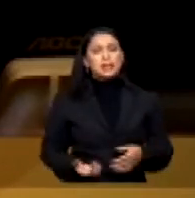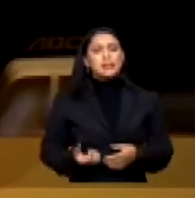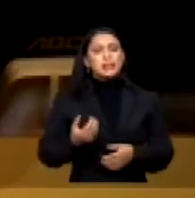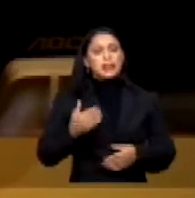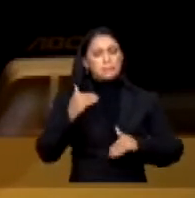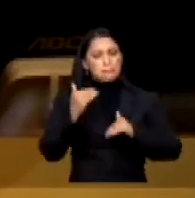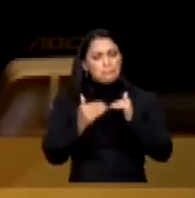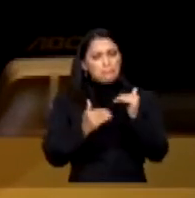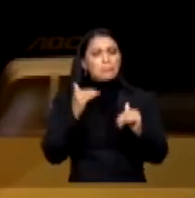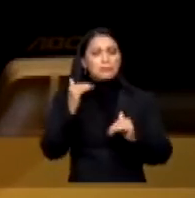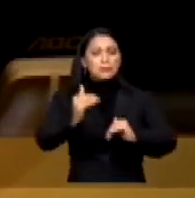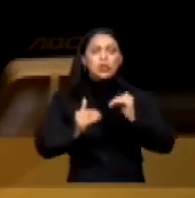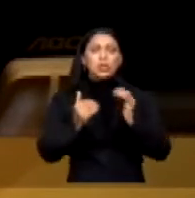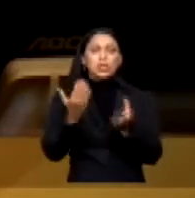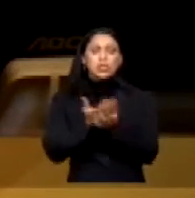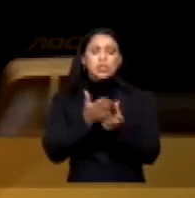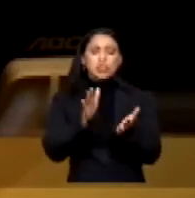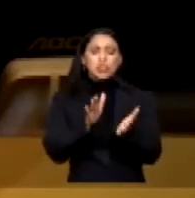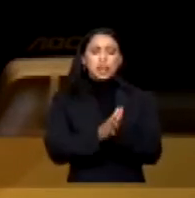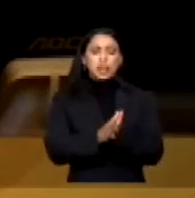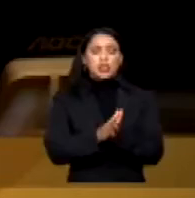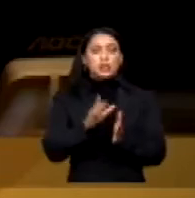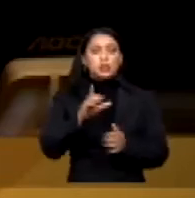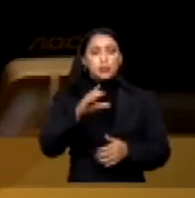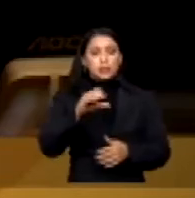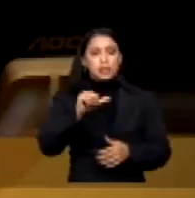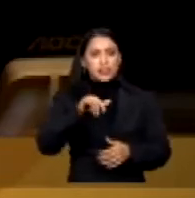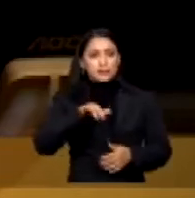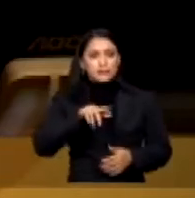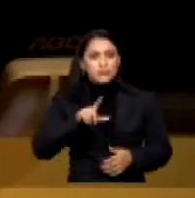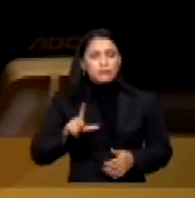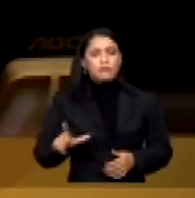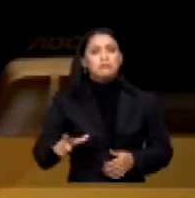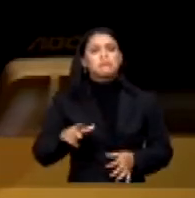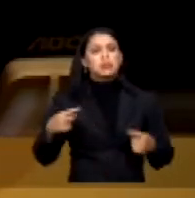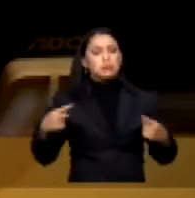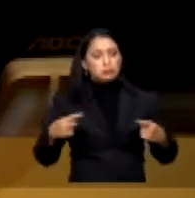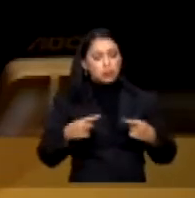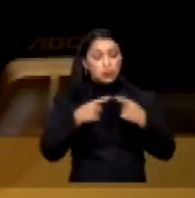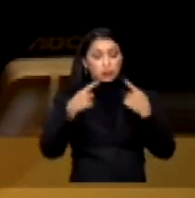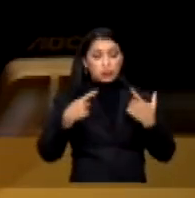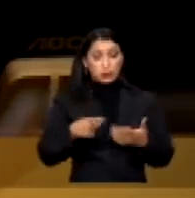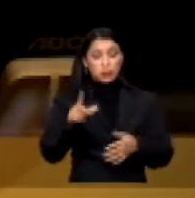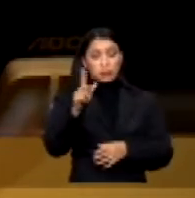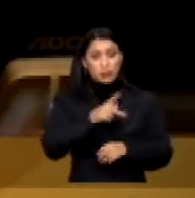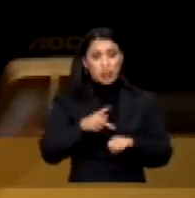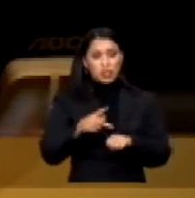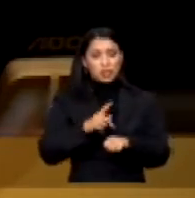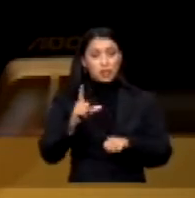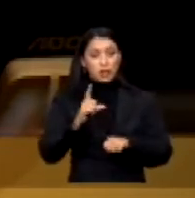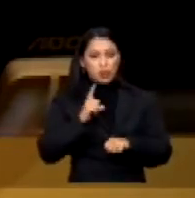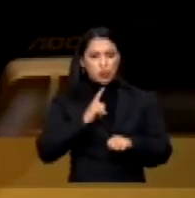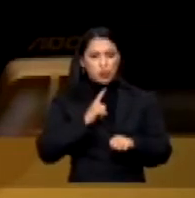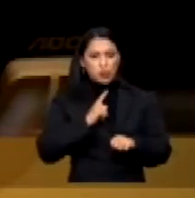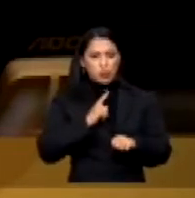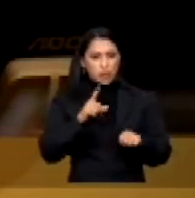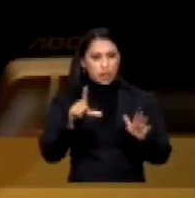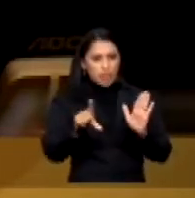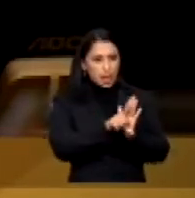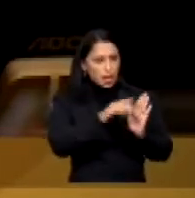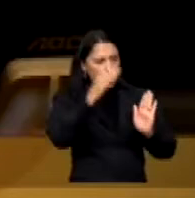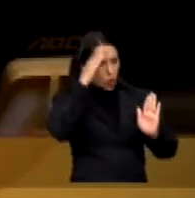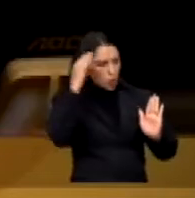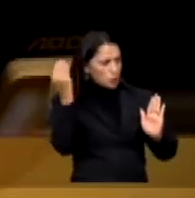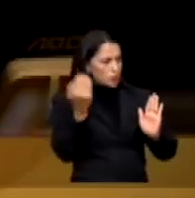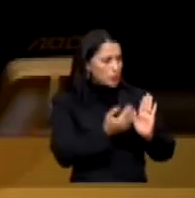devido processo legal civilizado neste país. O que temos, pelos rigores da lei e